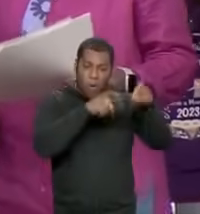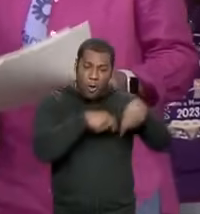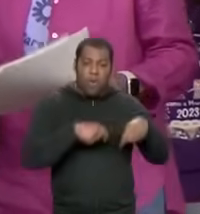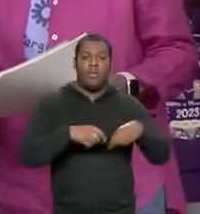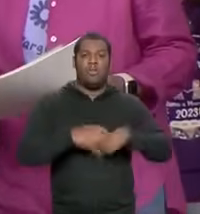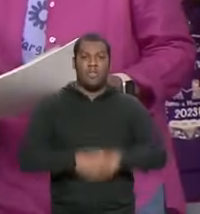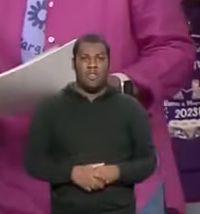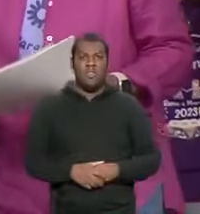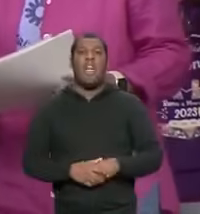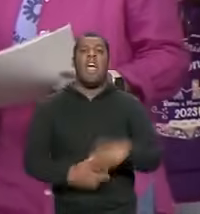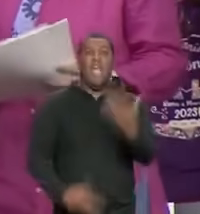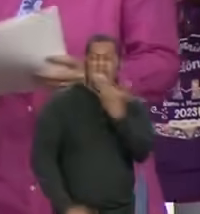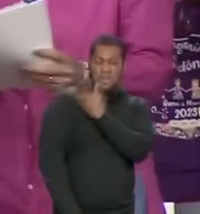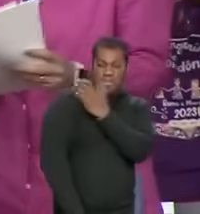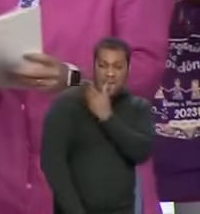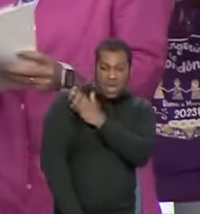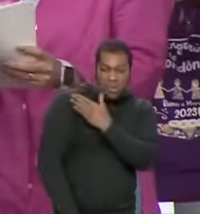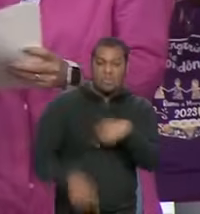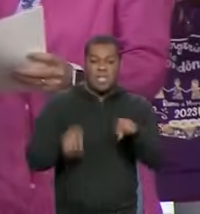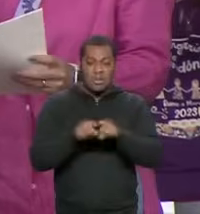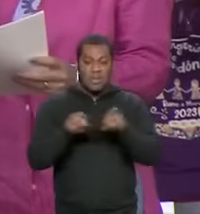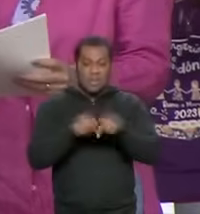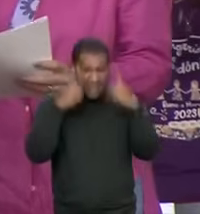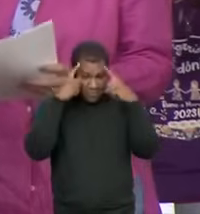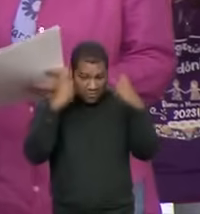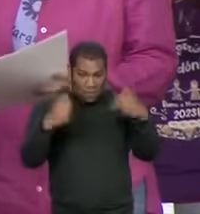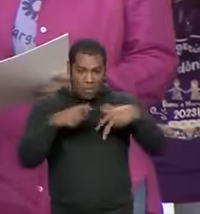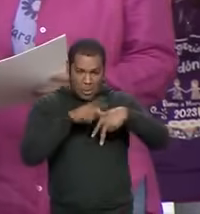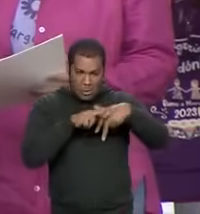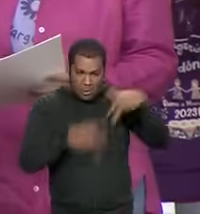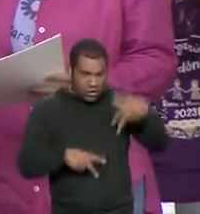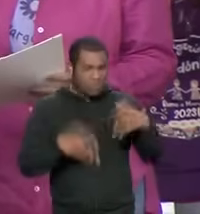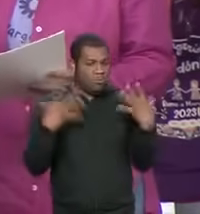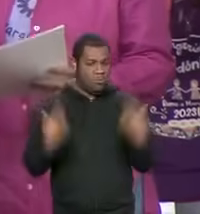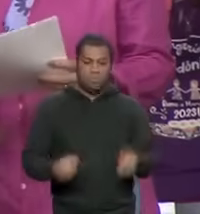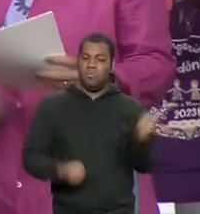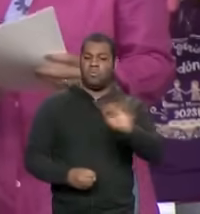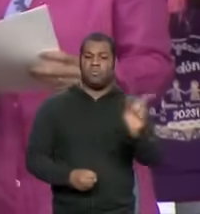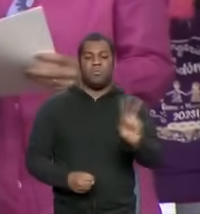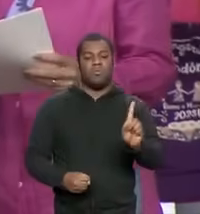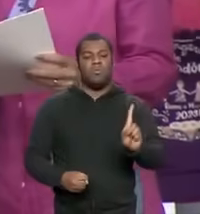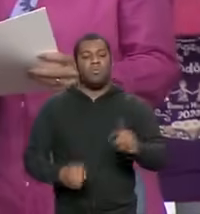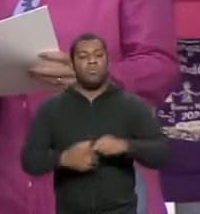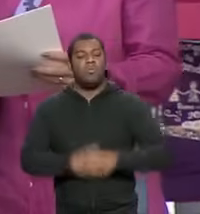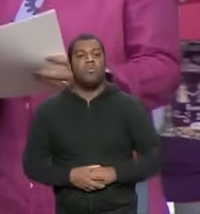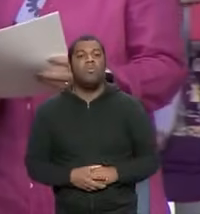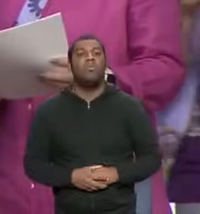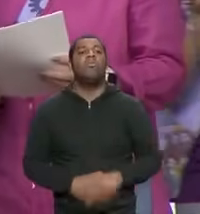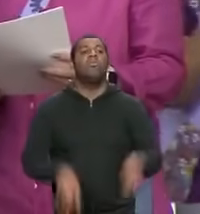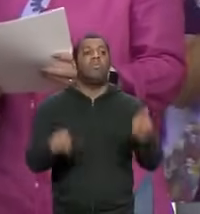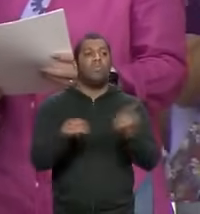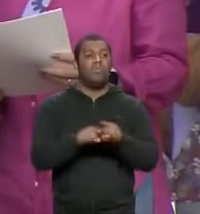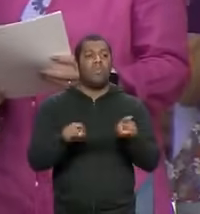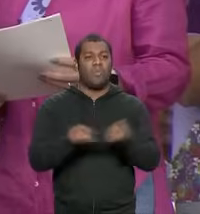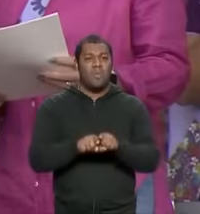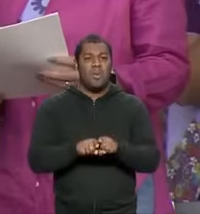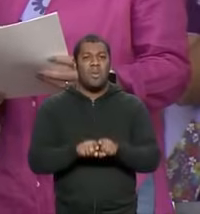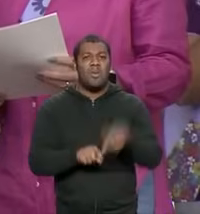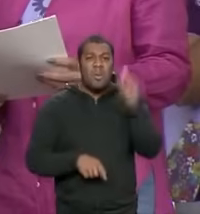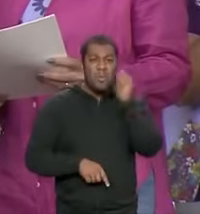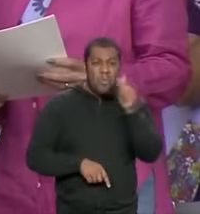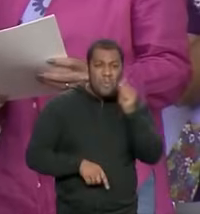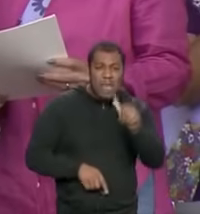mitogenia e violência de gênero não podemos conviver com tantas mulheres